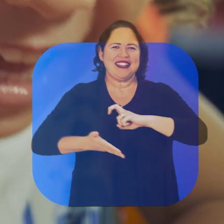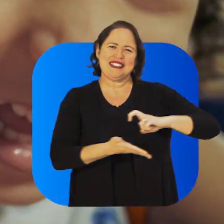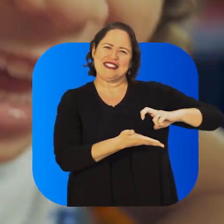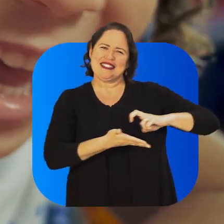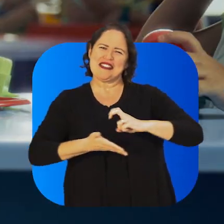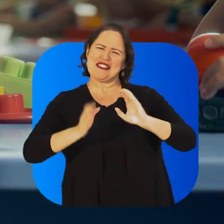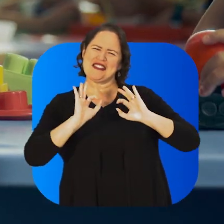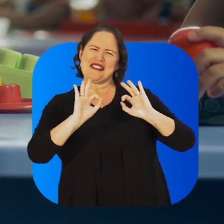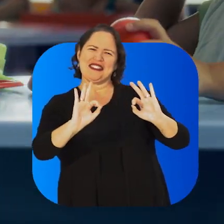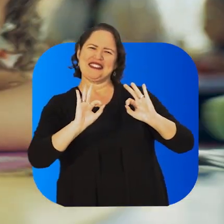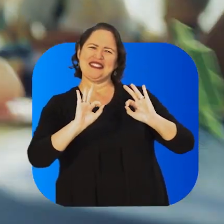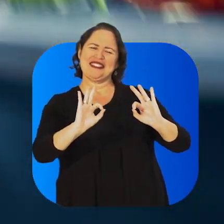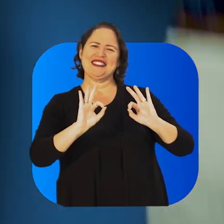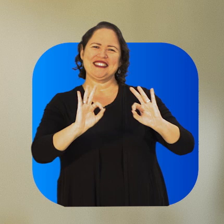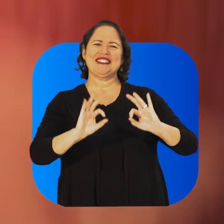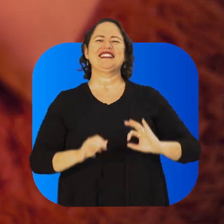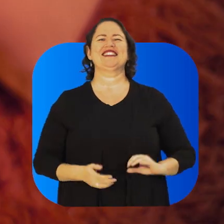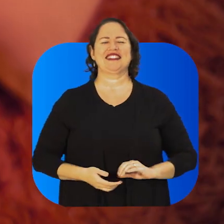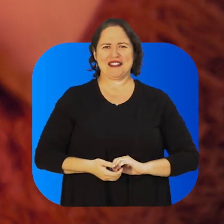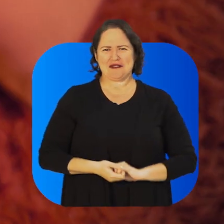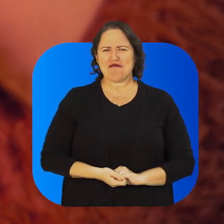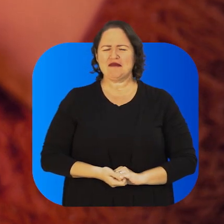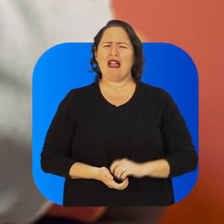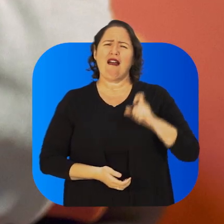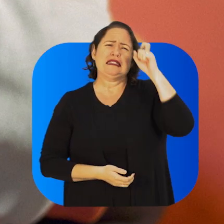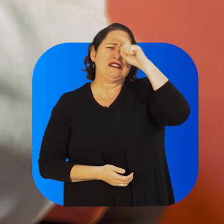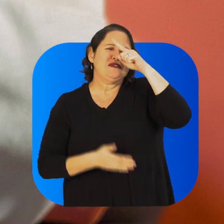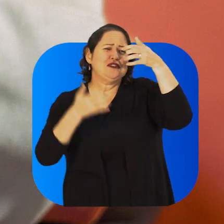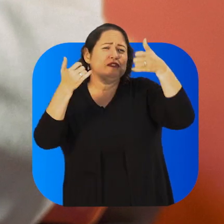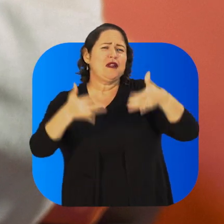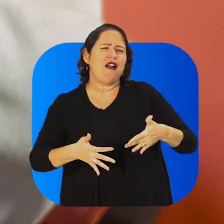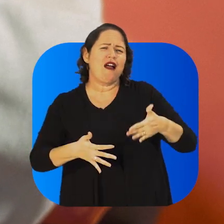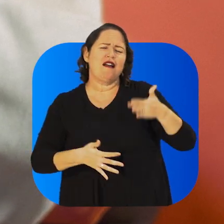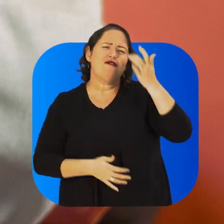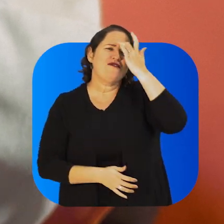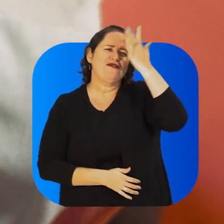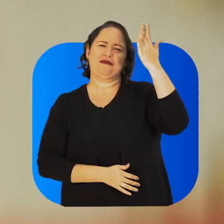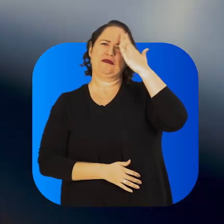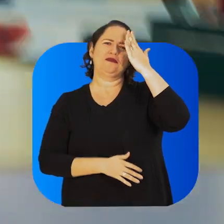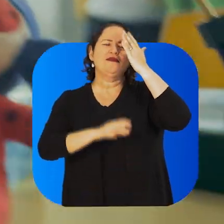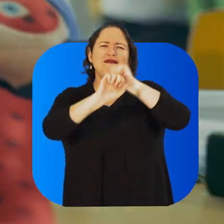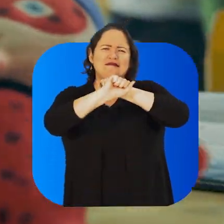é crescibilidade, Ju. É difícil de falar, mas facinho de entender.